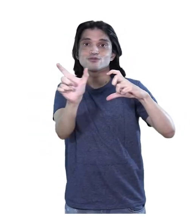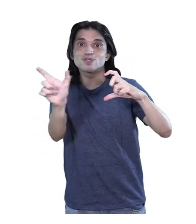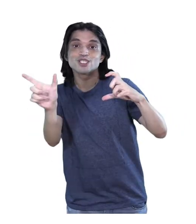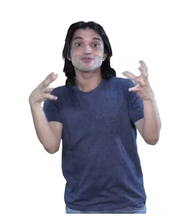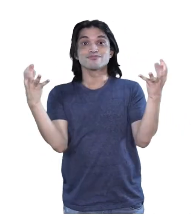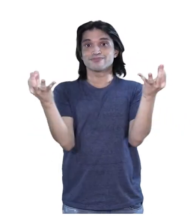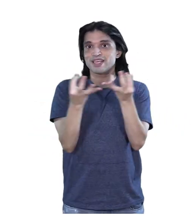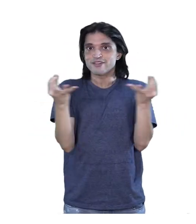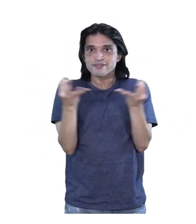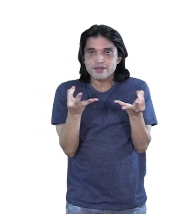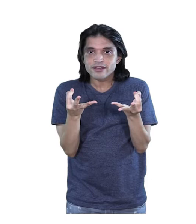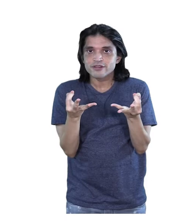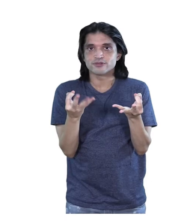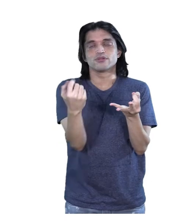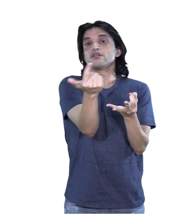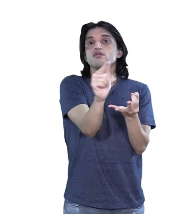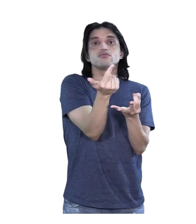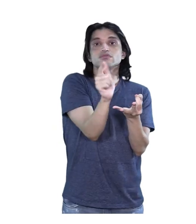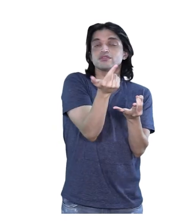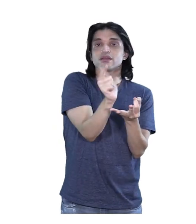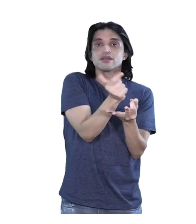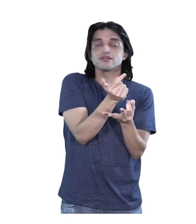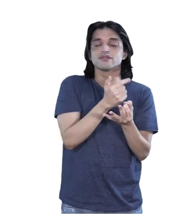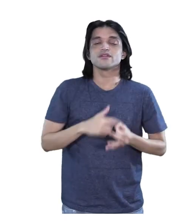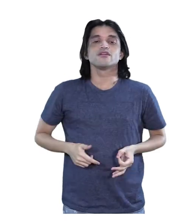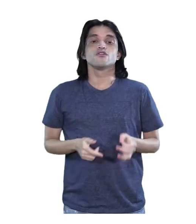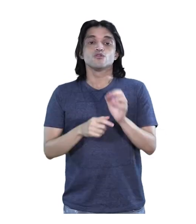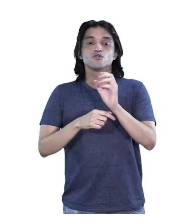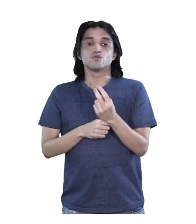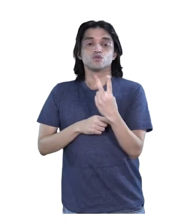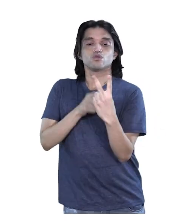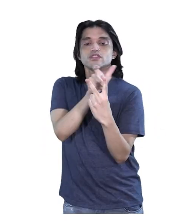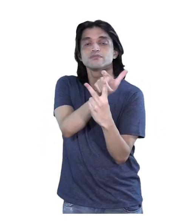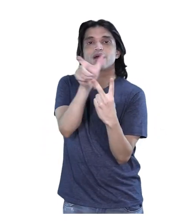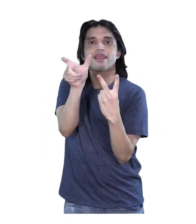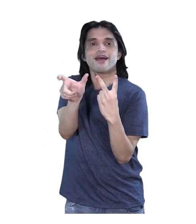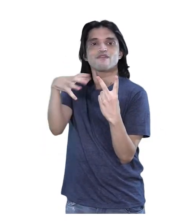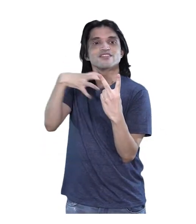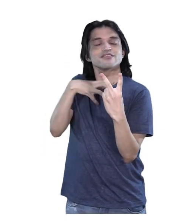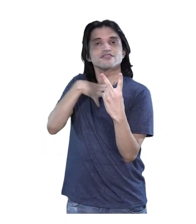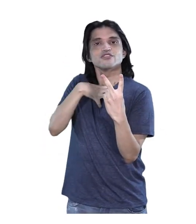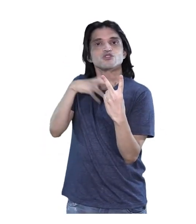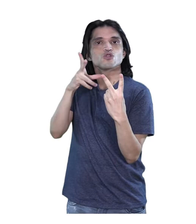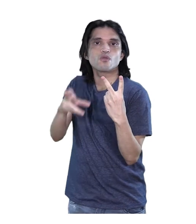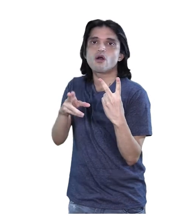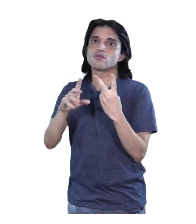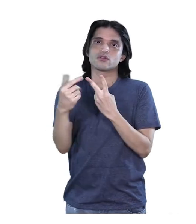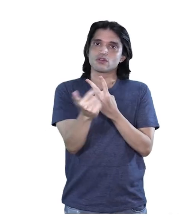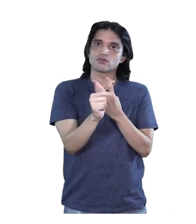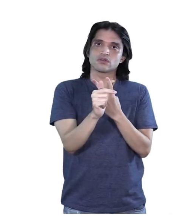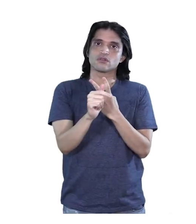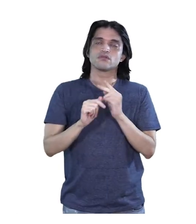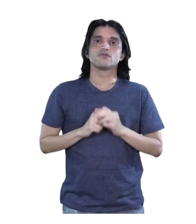seja, duas palavras exatamente com o mesmo sentido, mas que cada uma terá seu contexto específico de